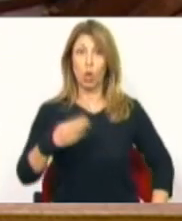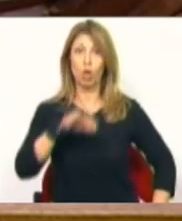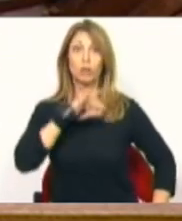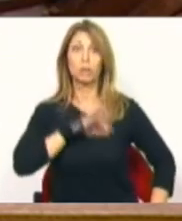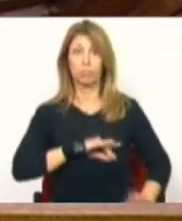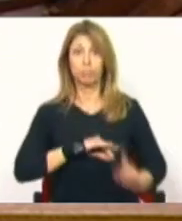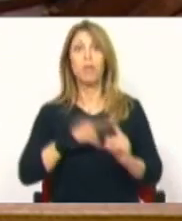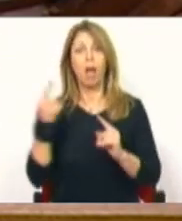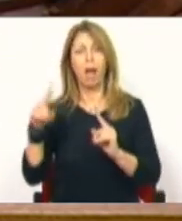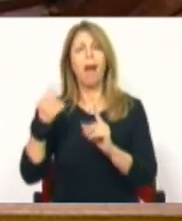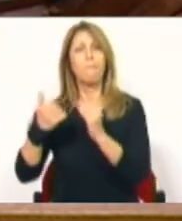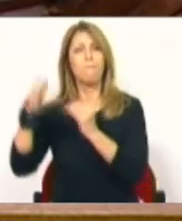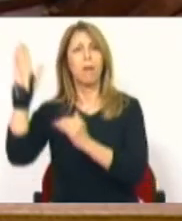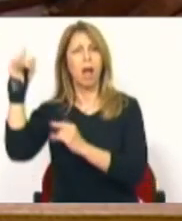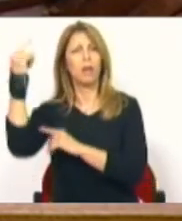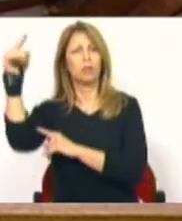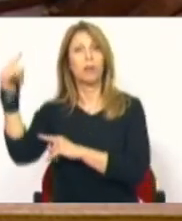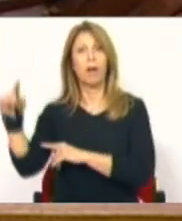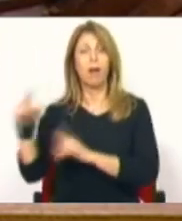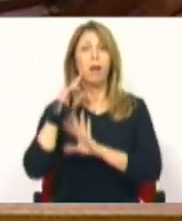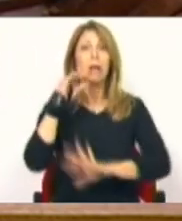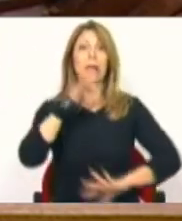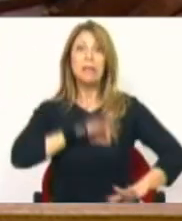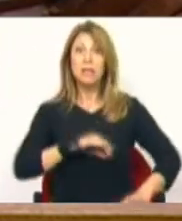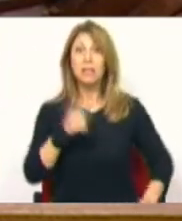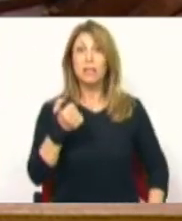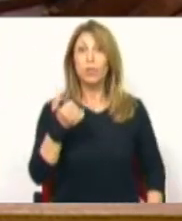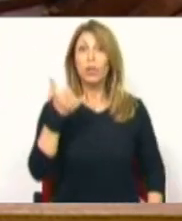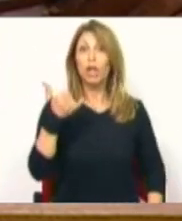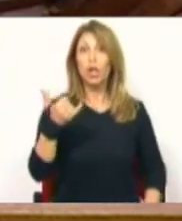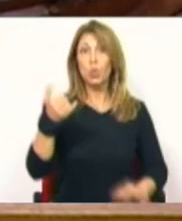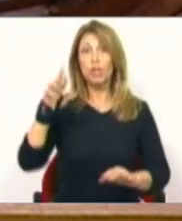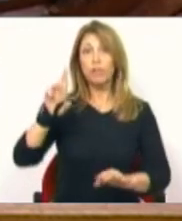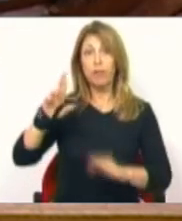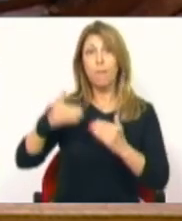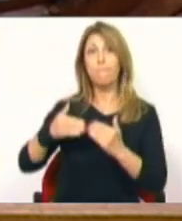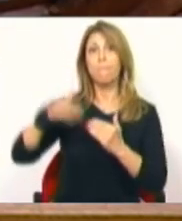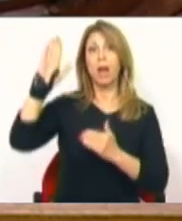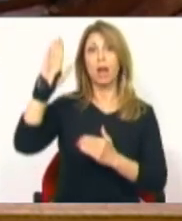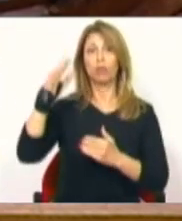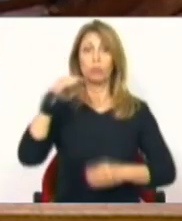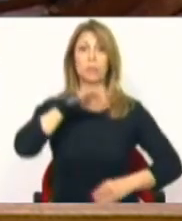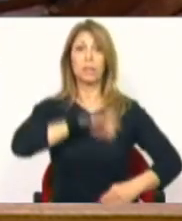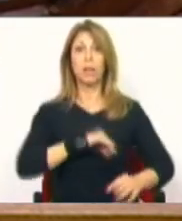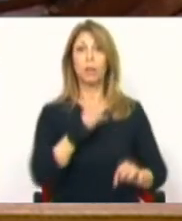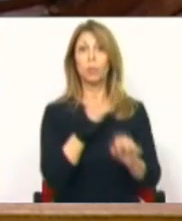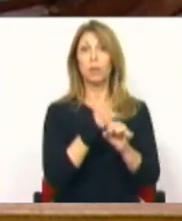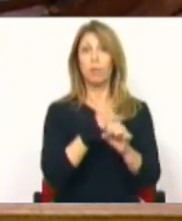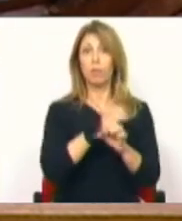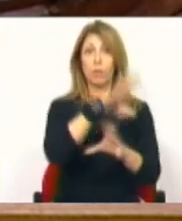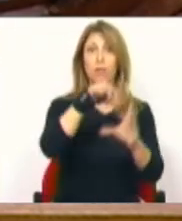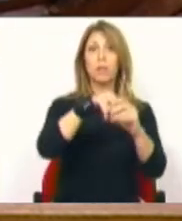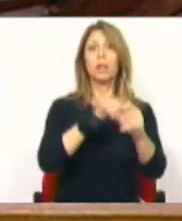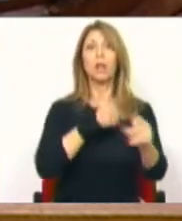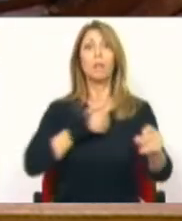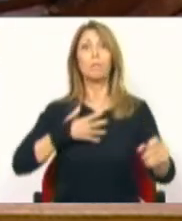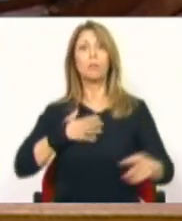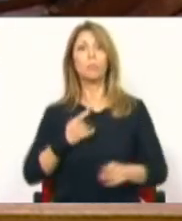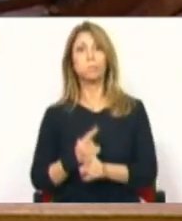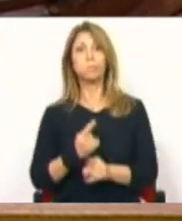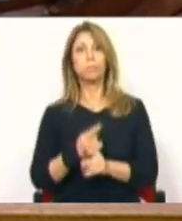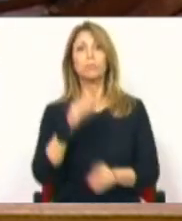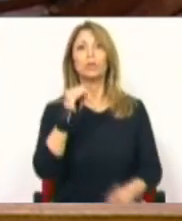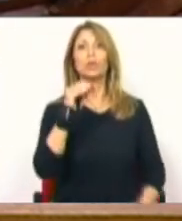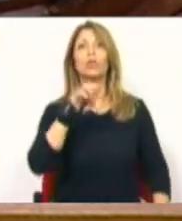no geral, têm um salário que é 52 vezes acima dos salários dos trabalhadores dessas mesmas empresas. Na